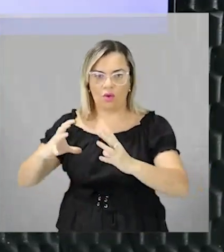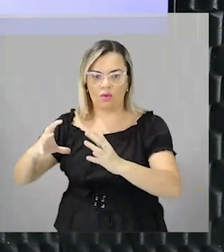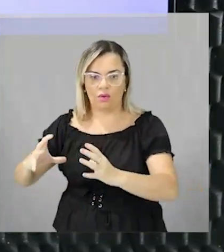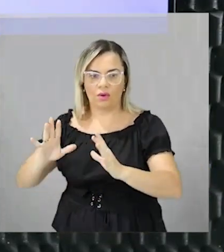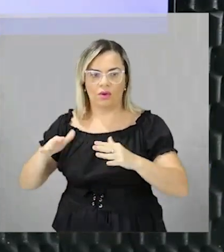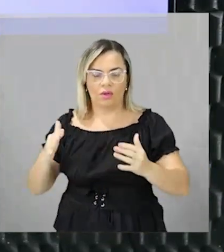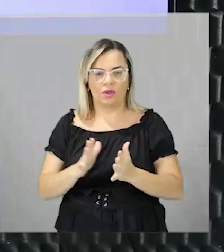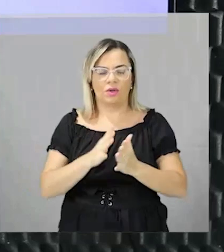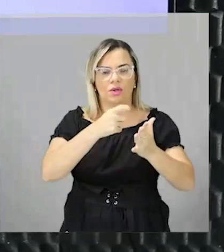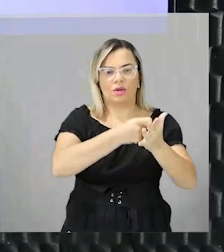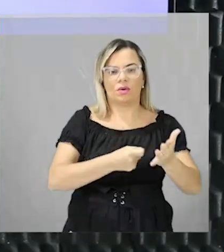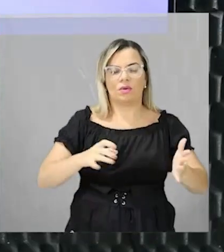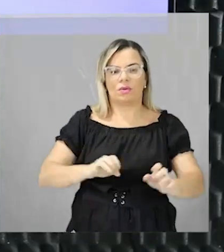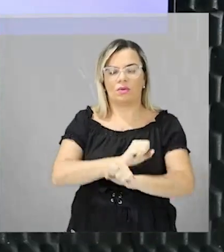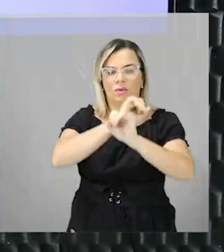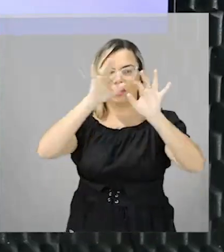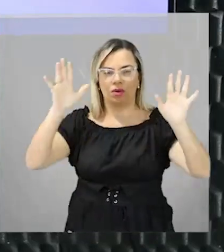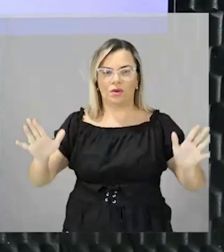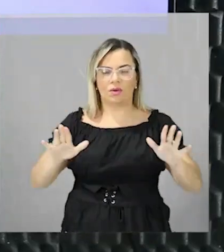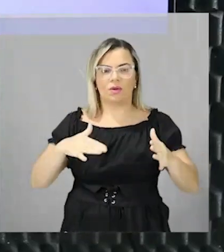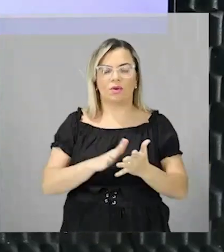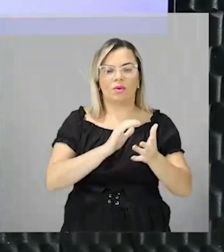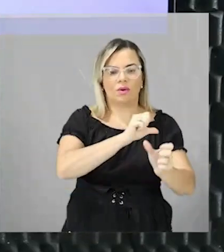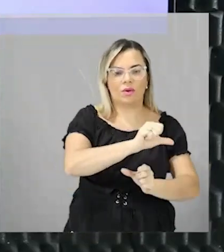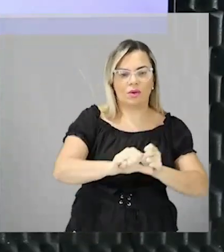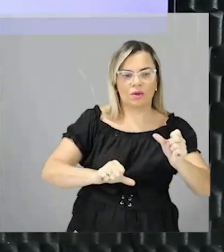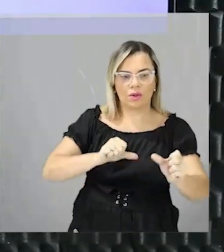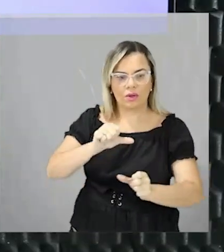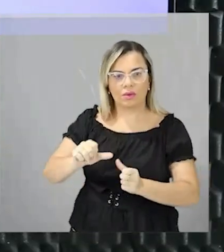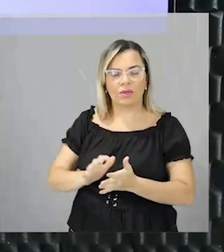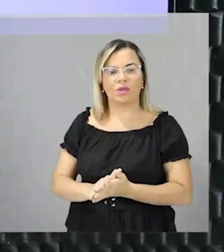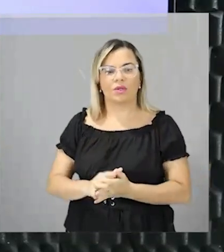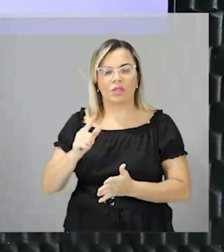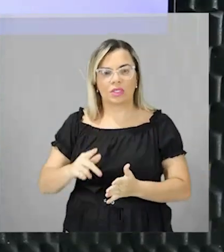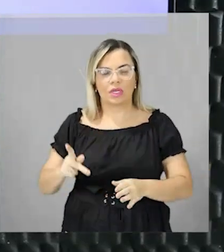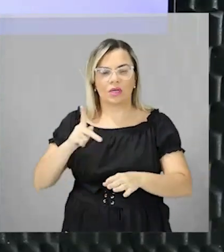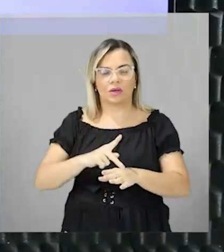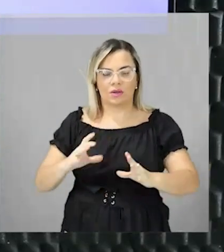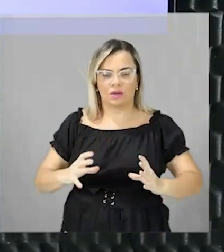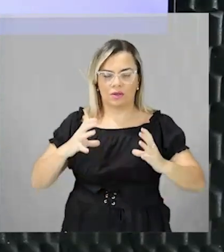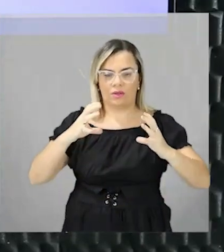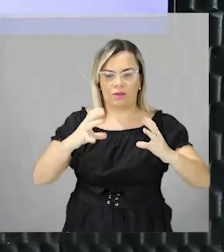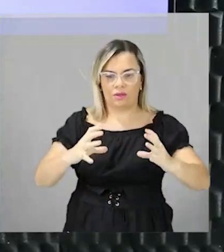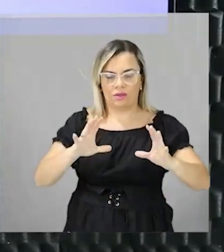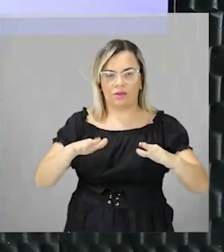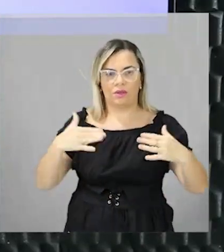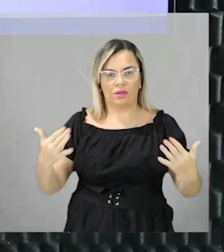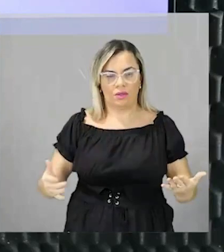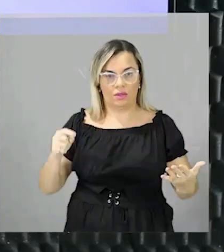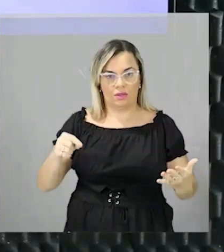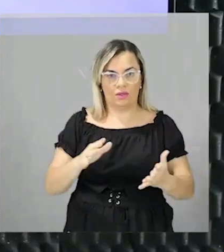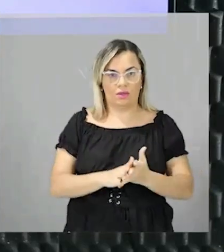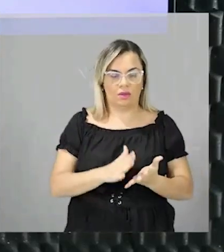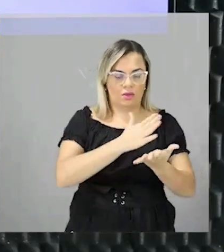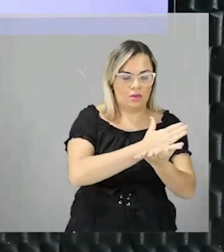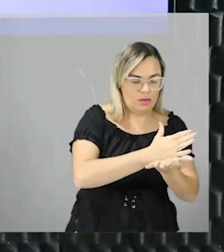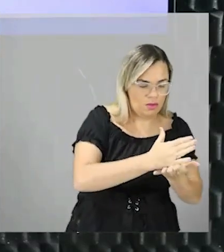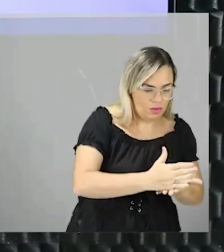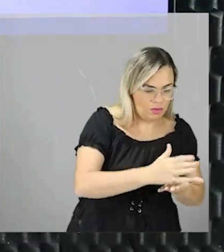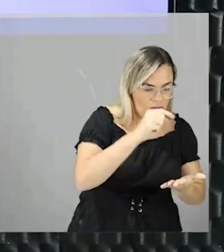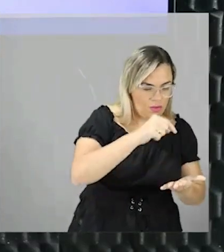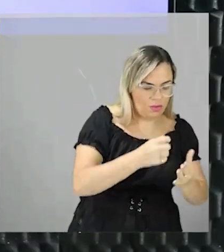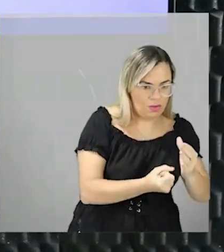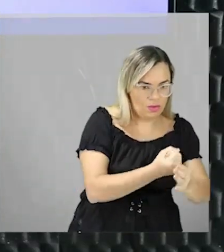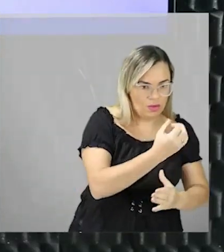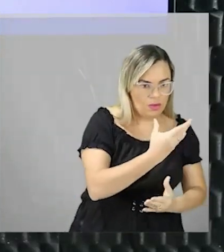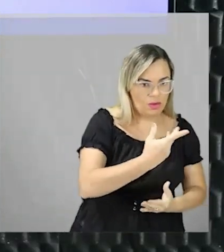texto aqui ele está falando claramente sobre a transformação das rochas, tá certo? Que vão estar de maneira inicial na sua